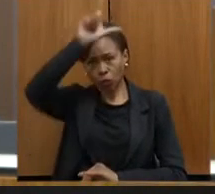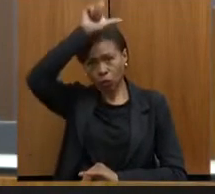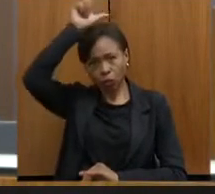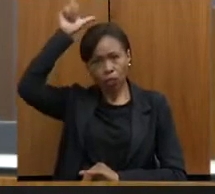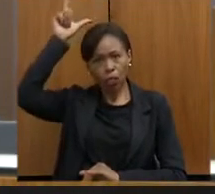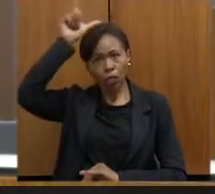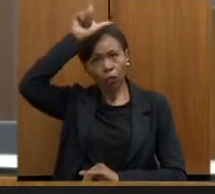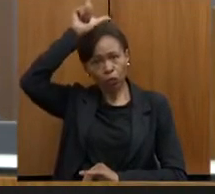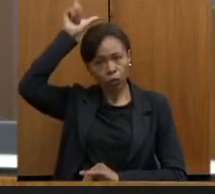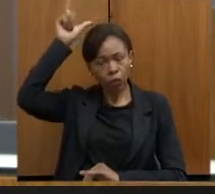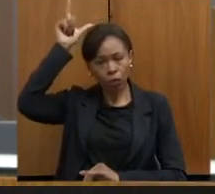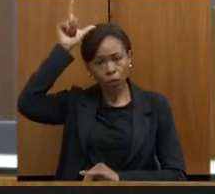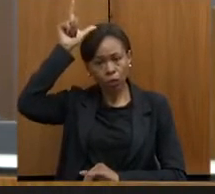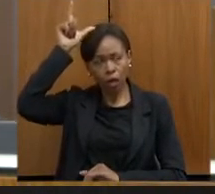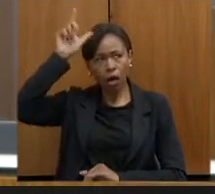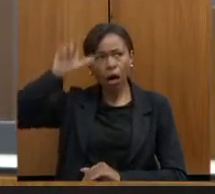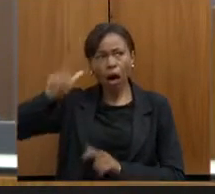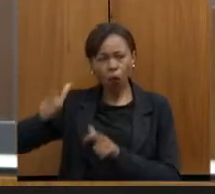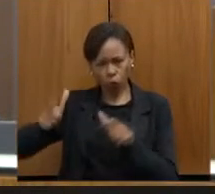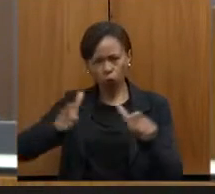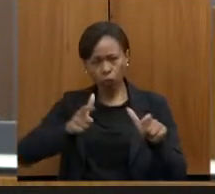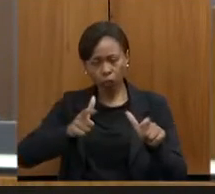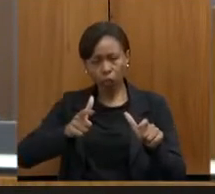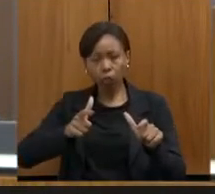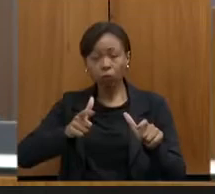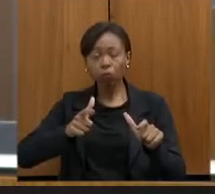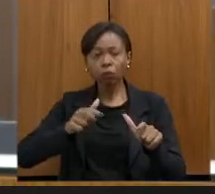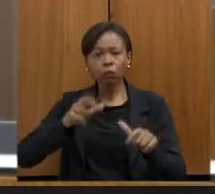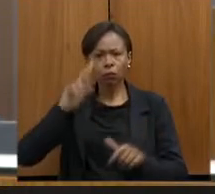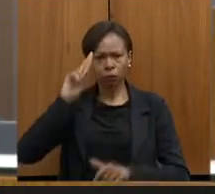áreas que grandes fazendeiros